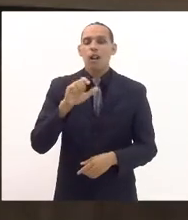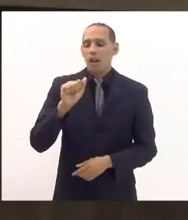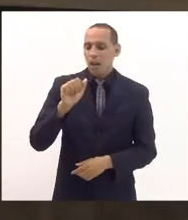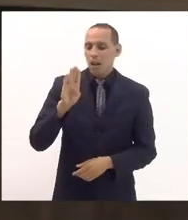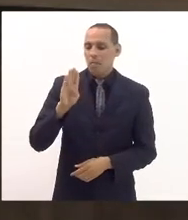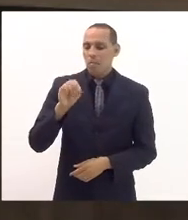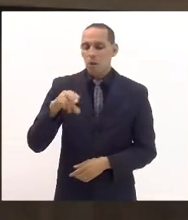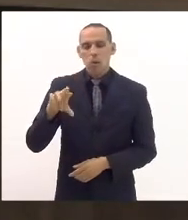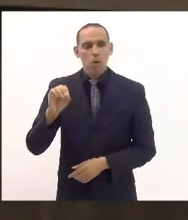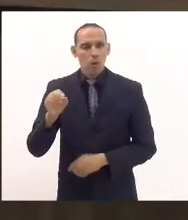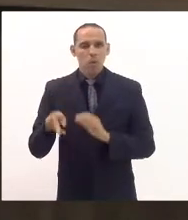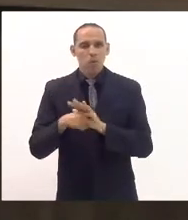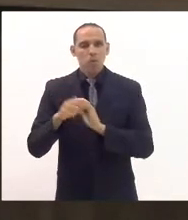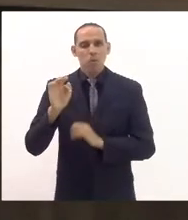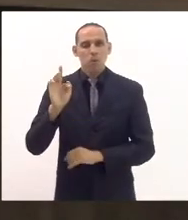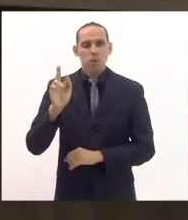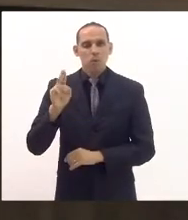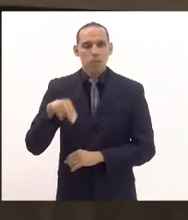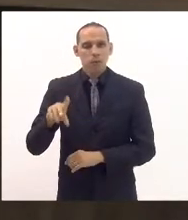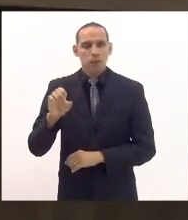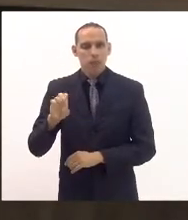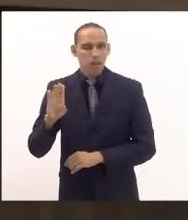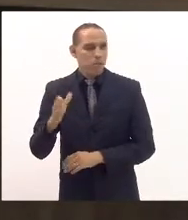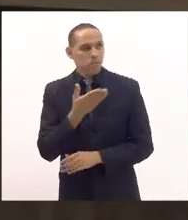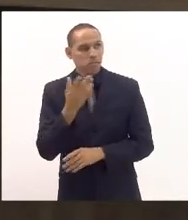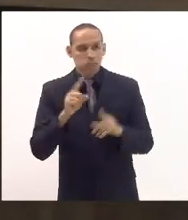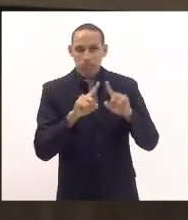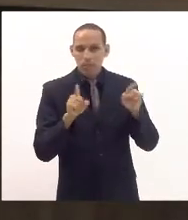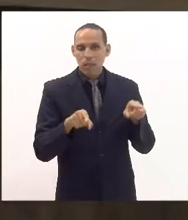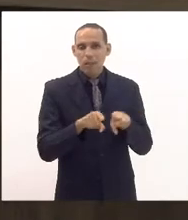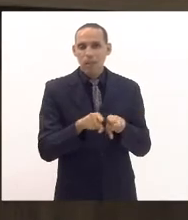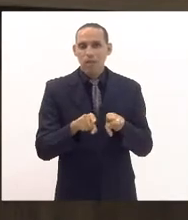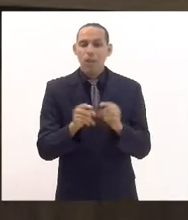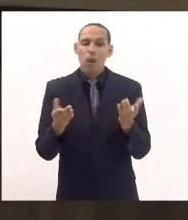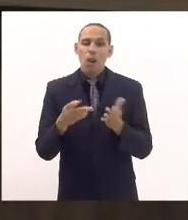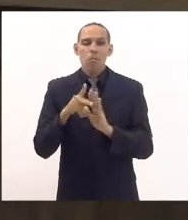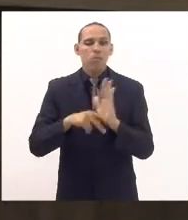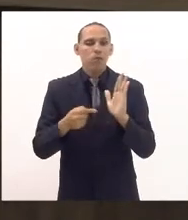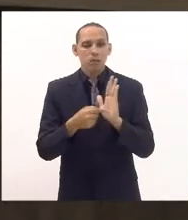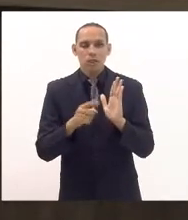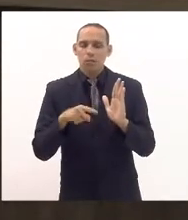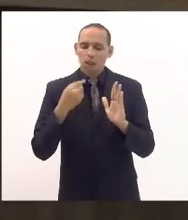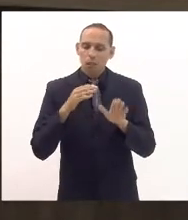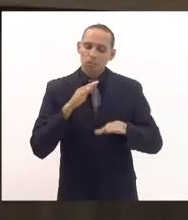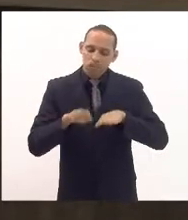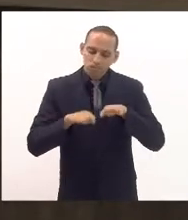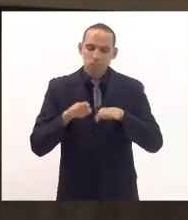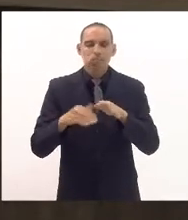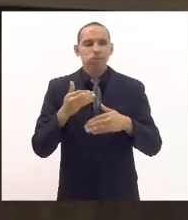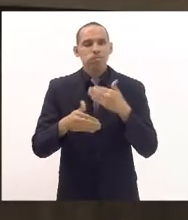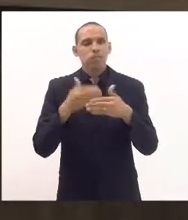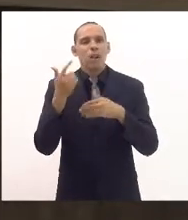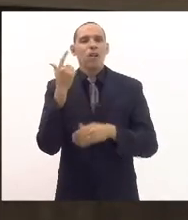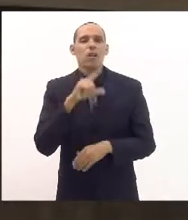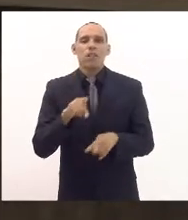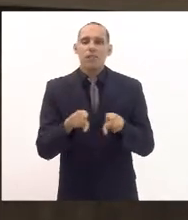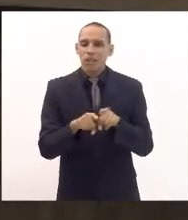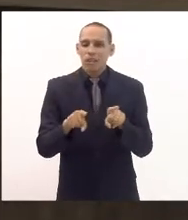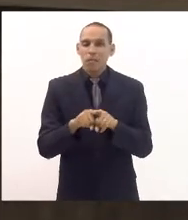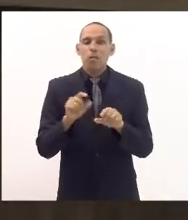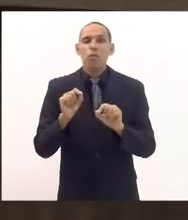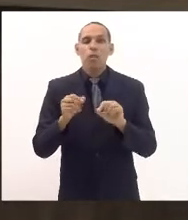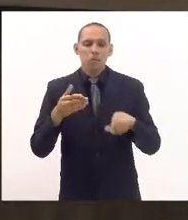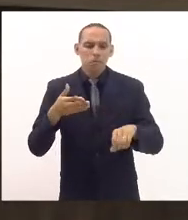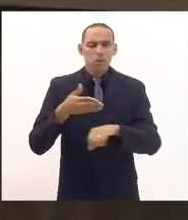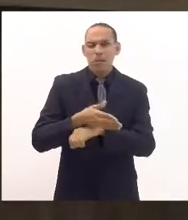para os profissionais da educação da rede Faetec também e hoje com esse projeto a gente avança na direção da